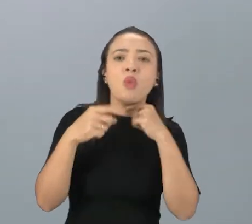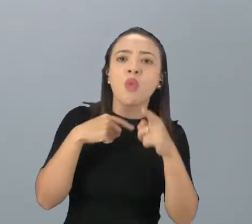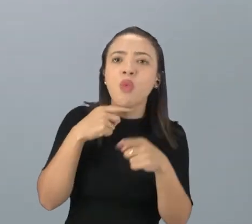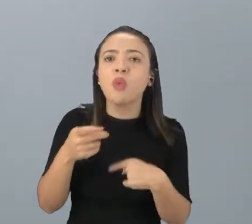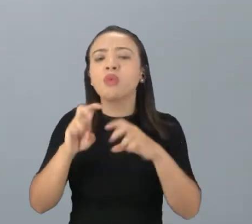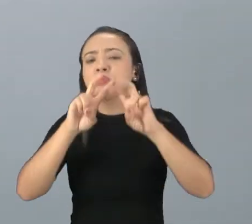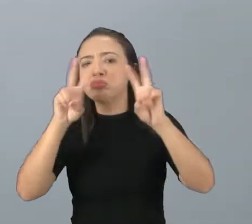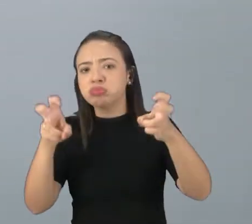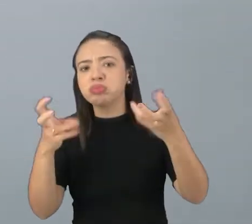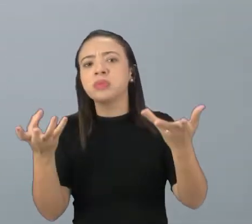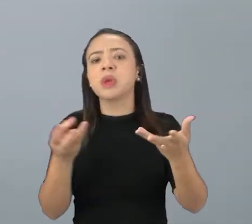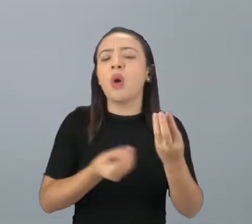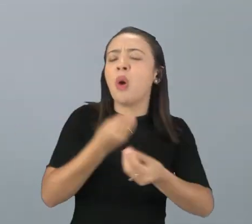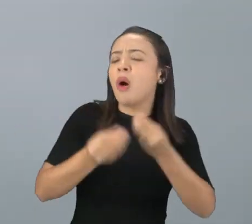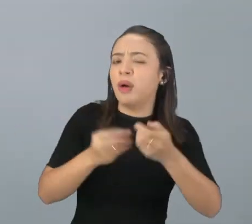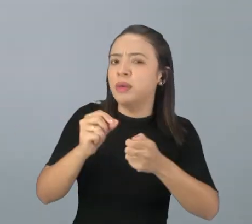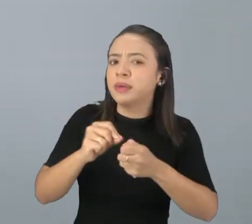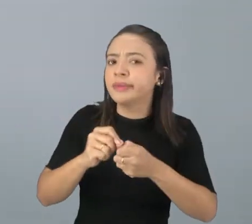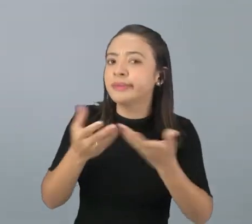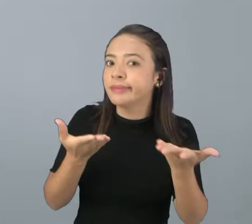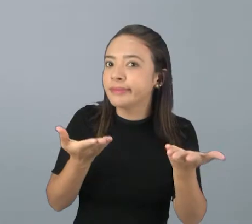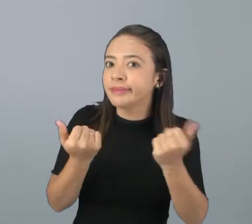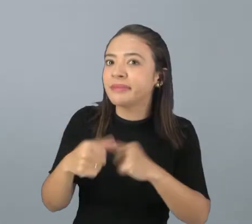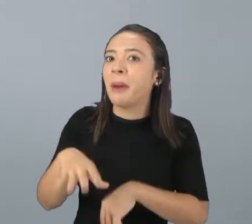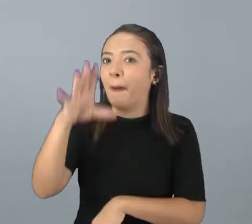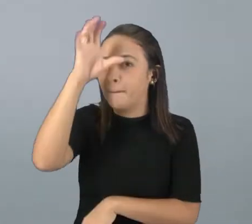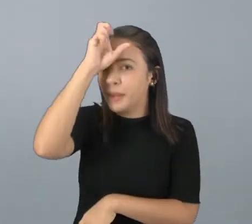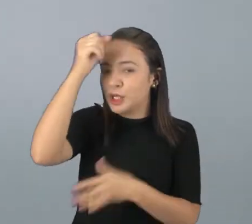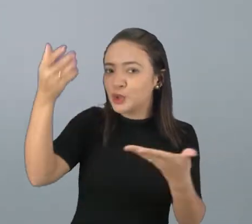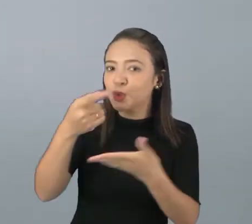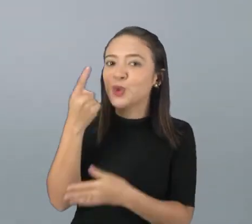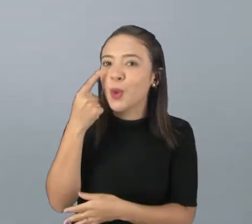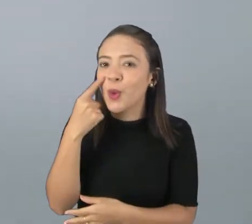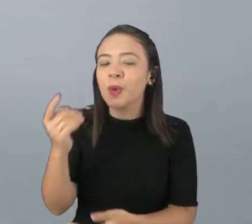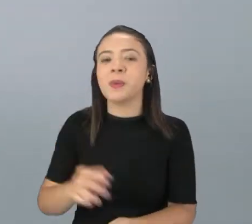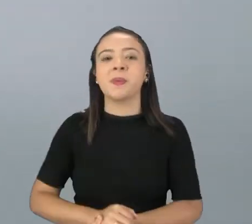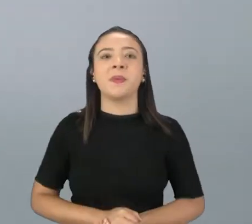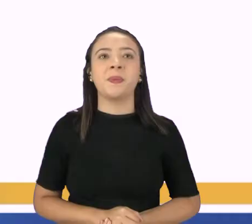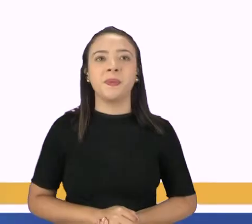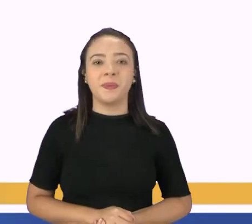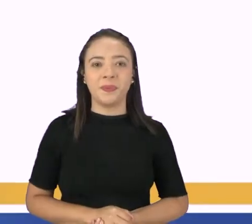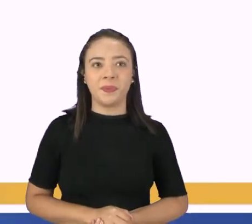respeito desse tipo de resolução, vamos lá então para a nossa aula, acompanhe aí na sua tela.